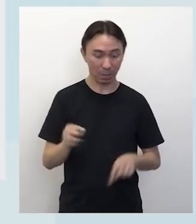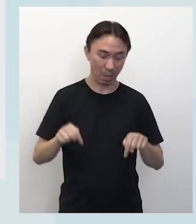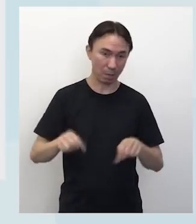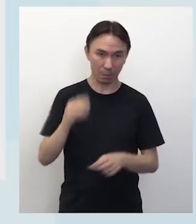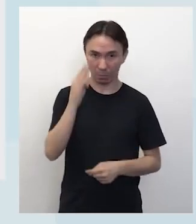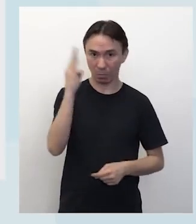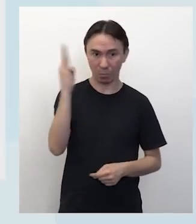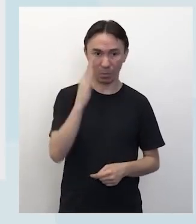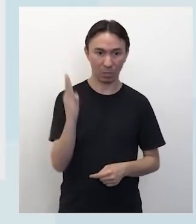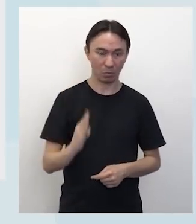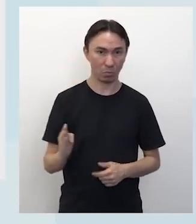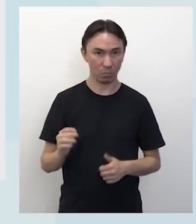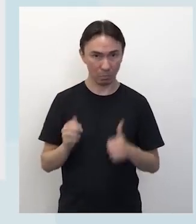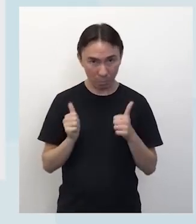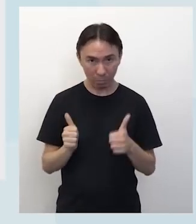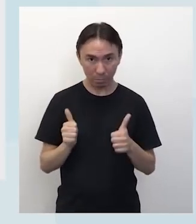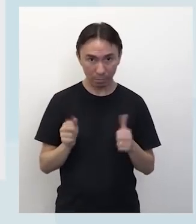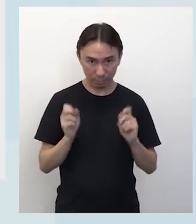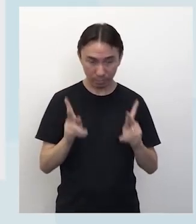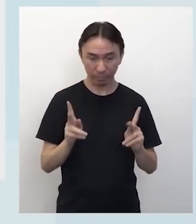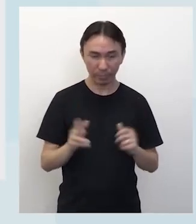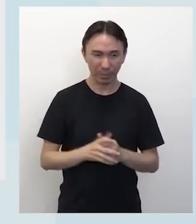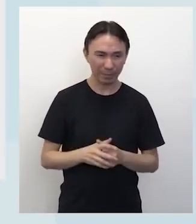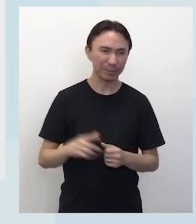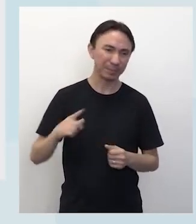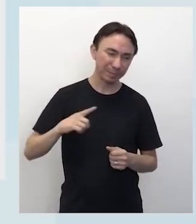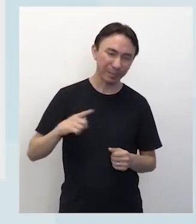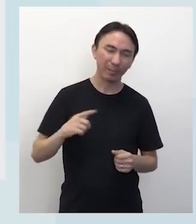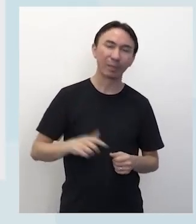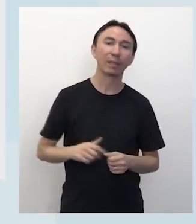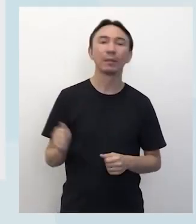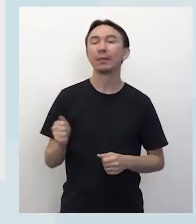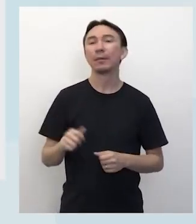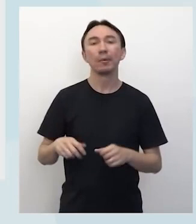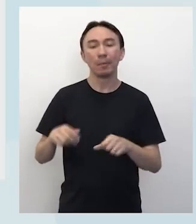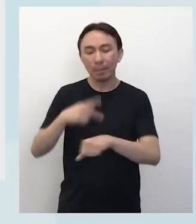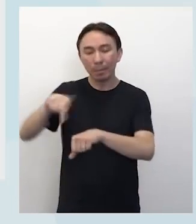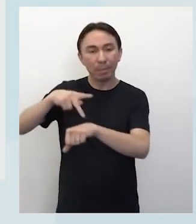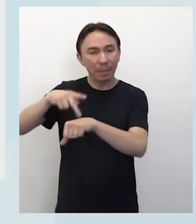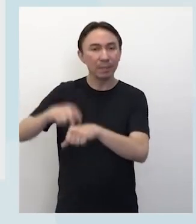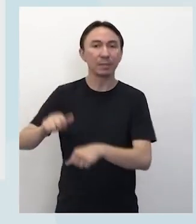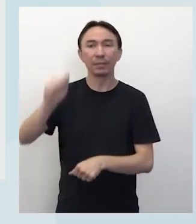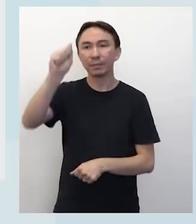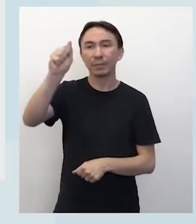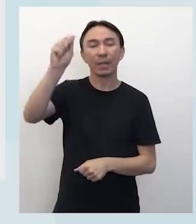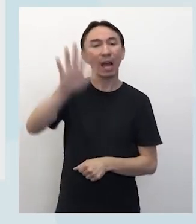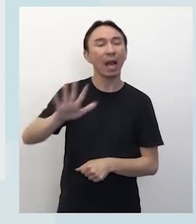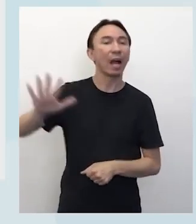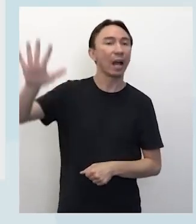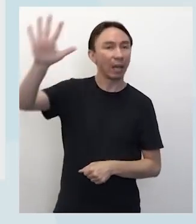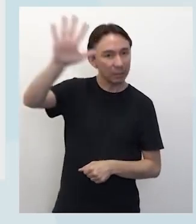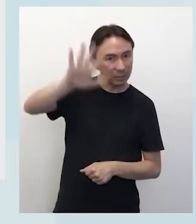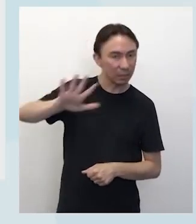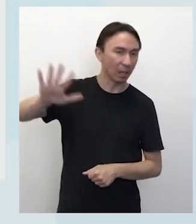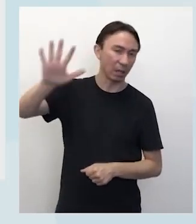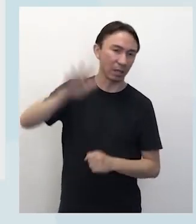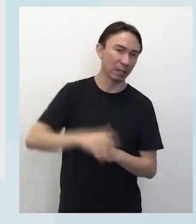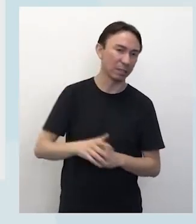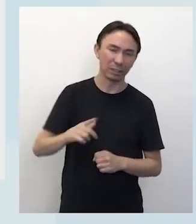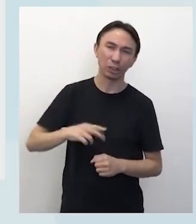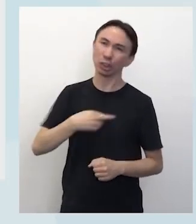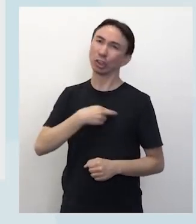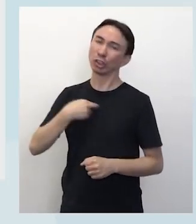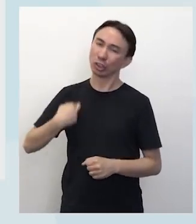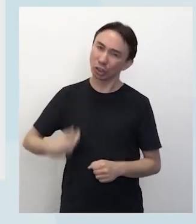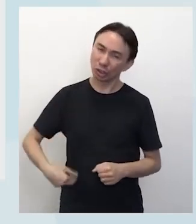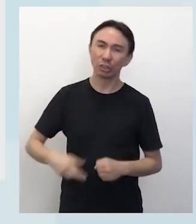aí do Brasil, tá certo? Então nós temos aí países da Ásia, que boa parte está na região asiática, né, como a China,